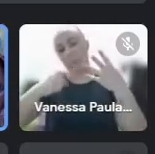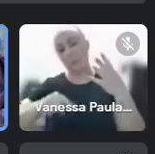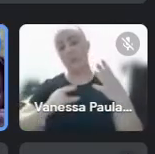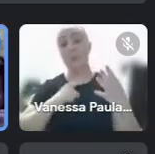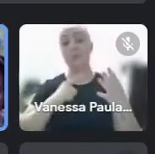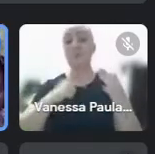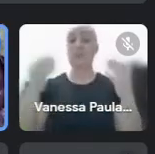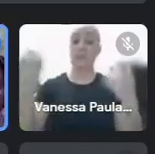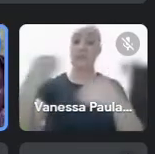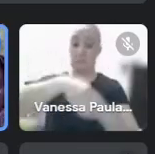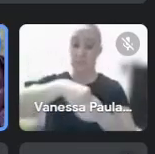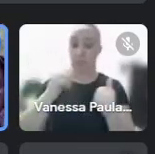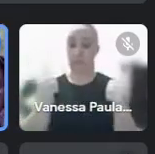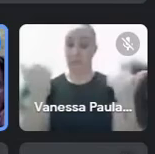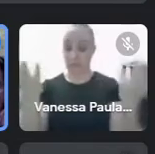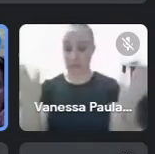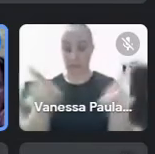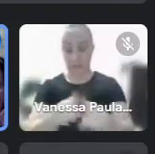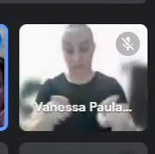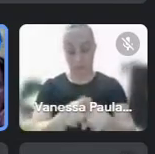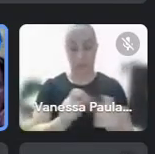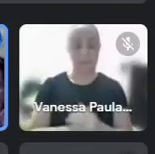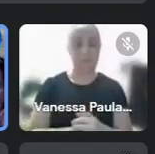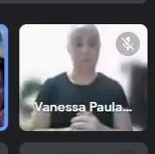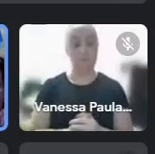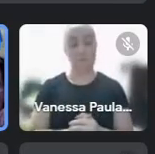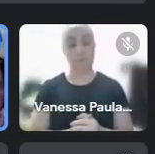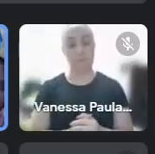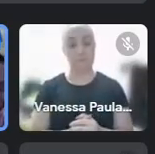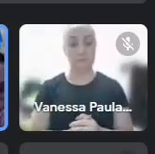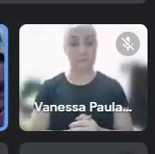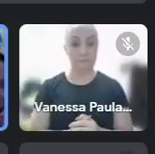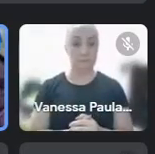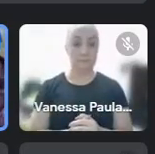externa e interna. Pode passar.